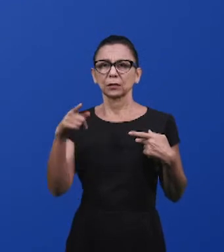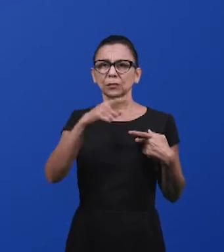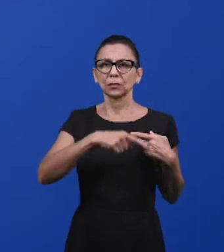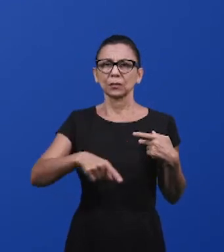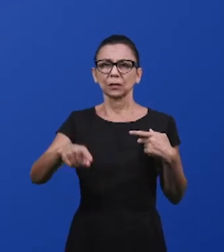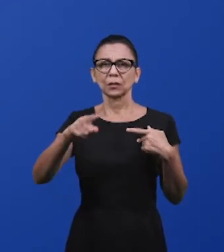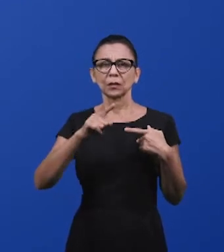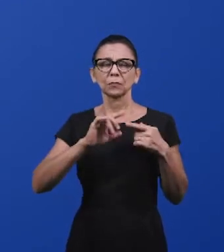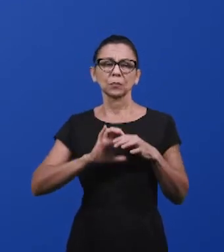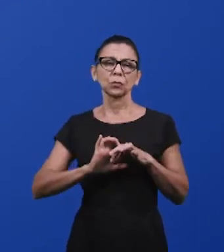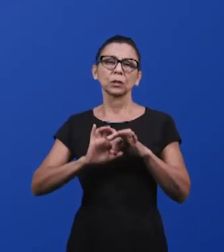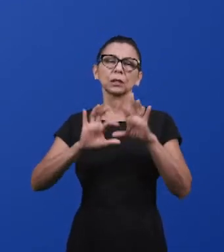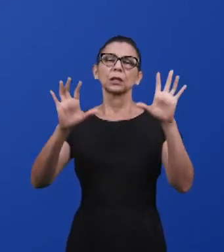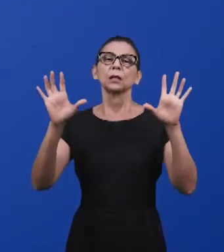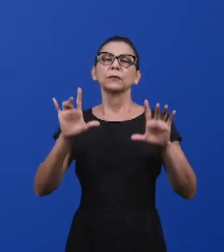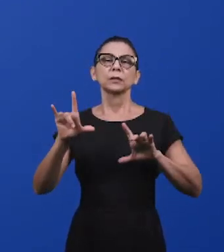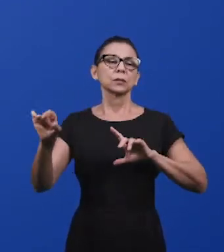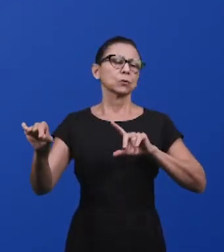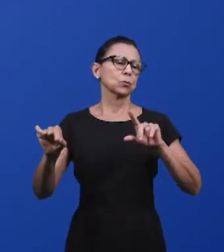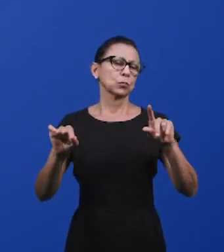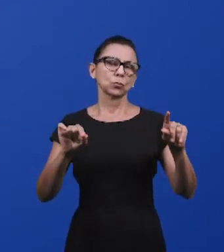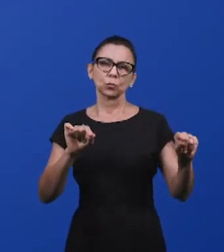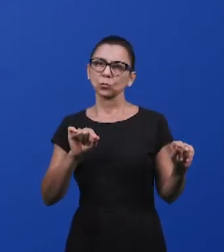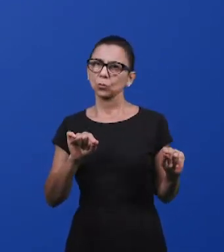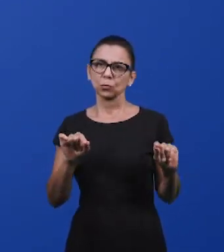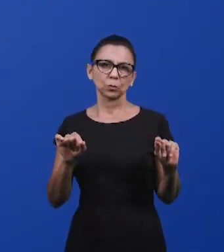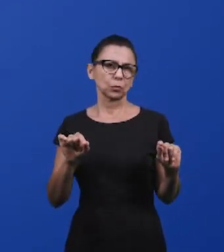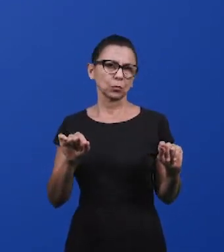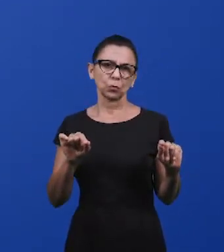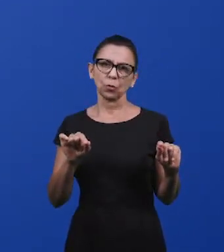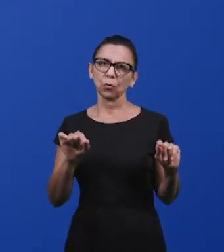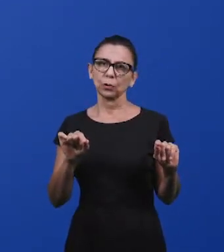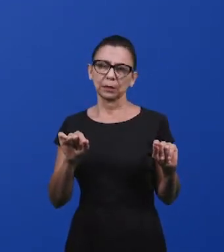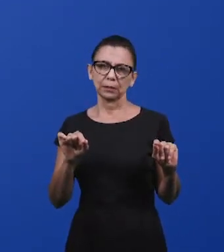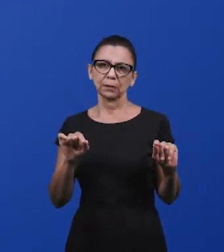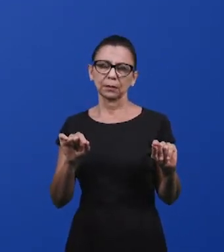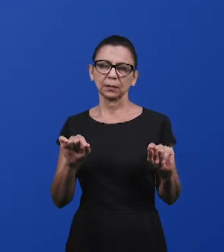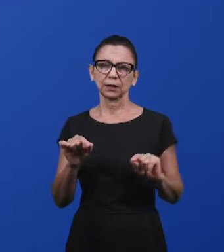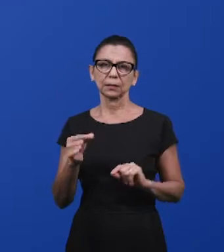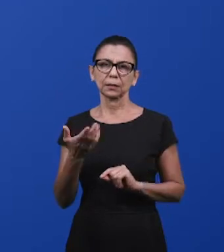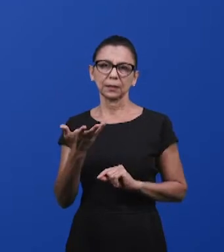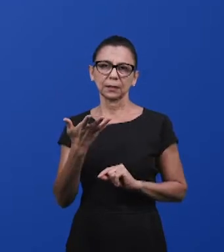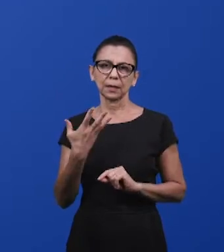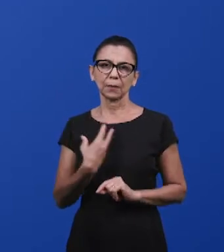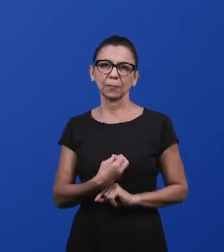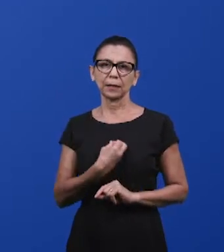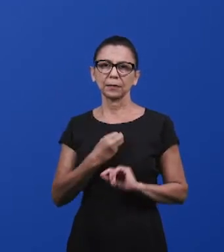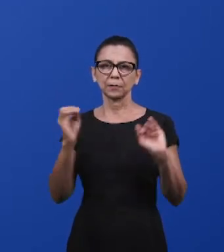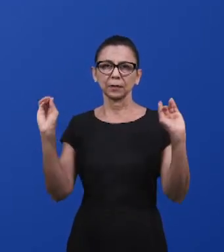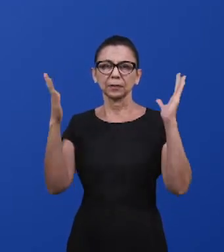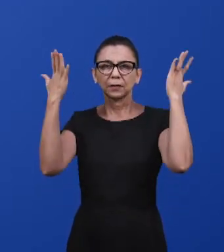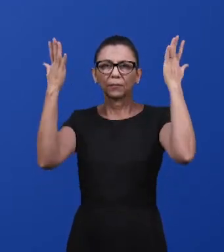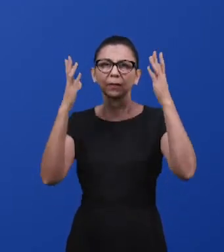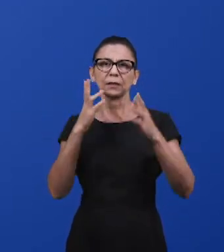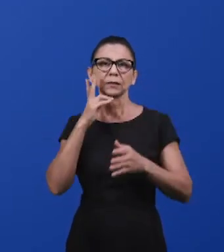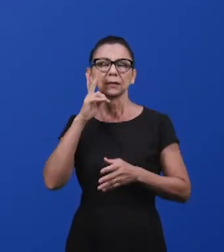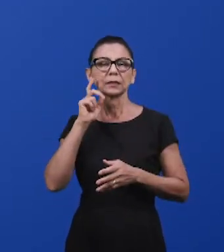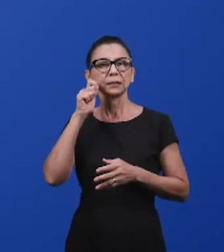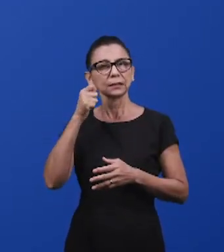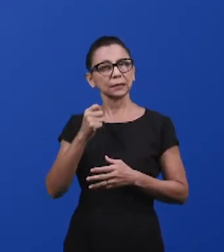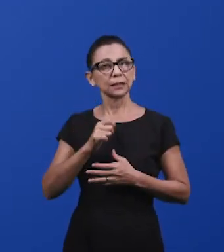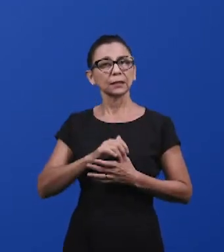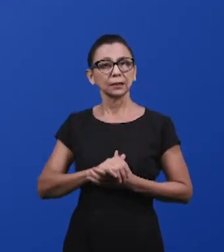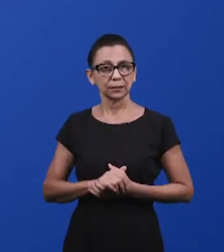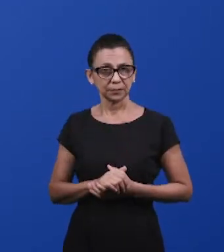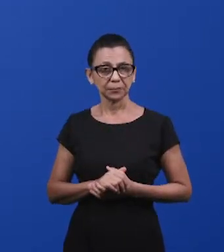em desejar, escolher, ir até participar da grande ceia. Então nós vemos ali que a rejeição, houve um